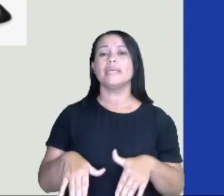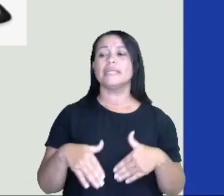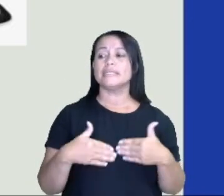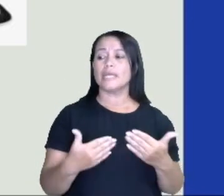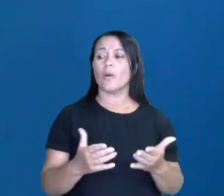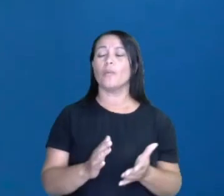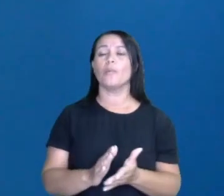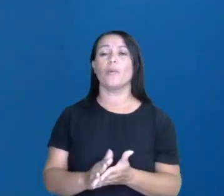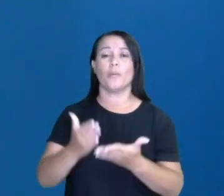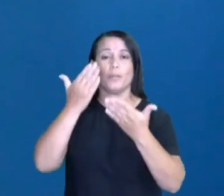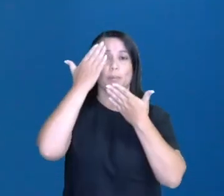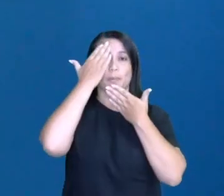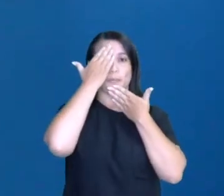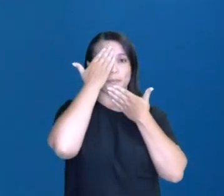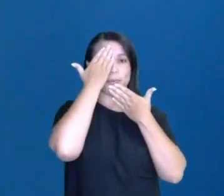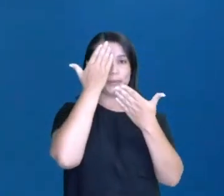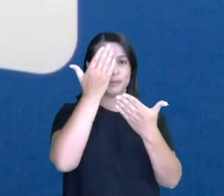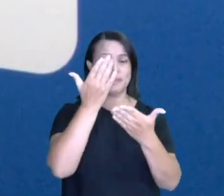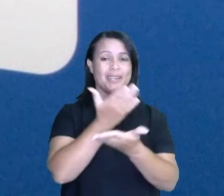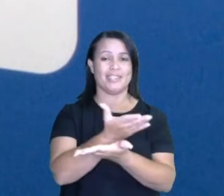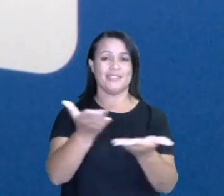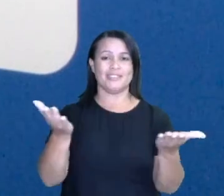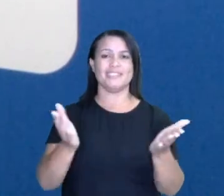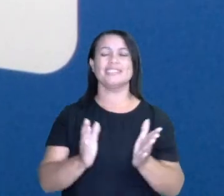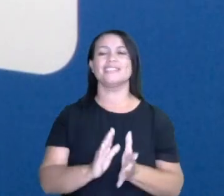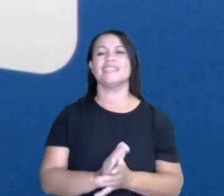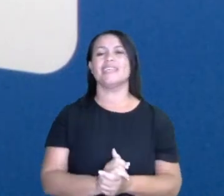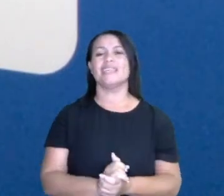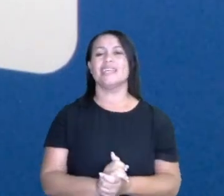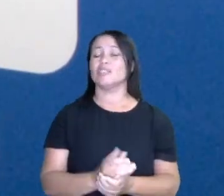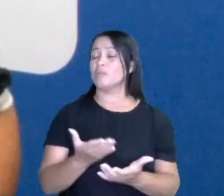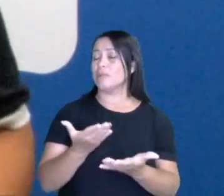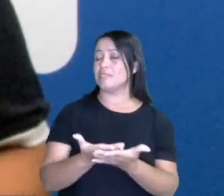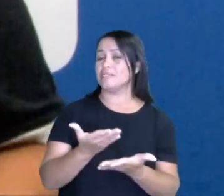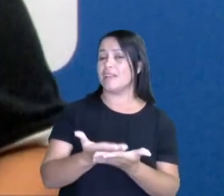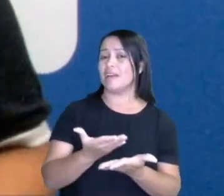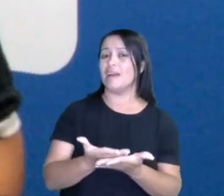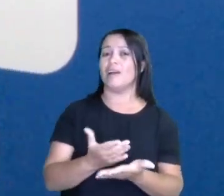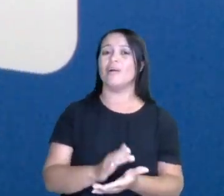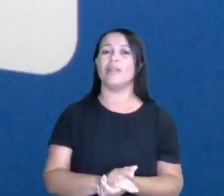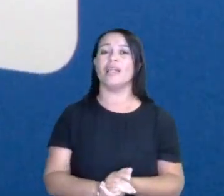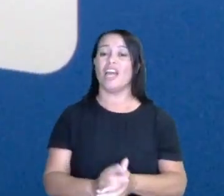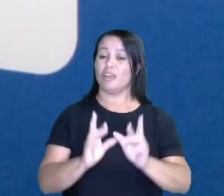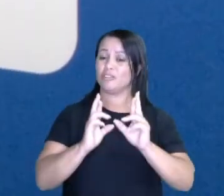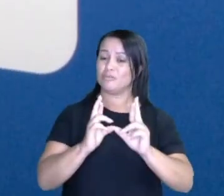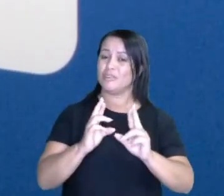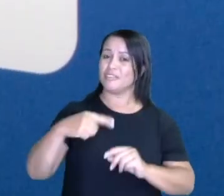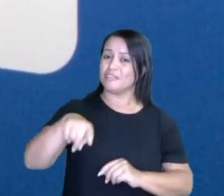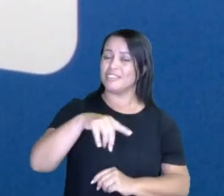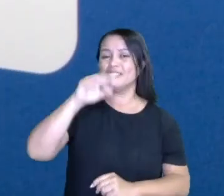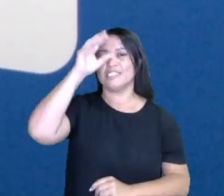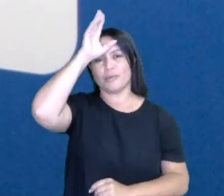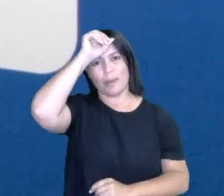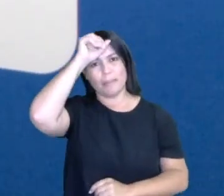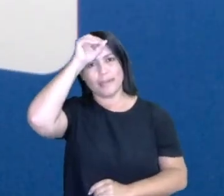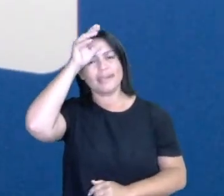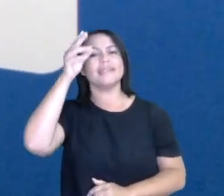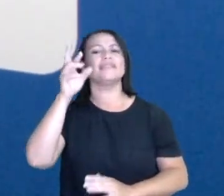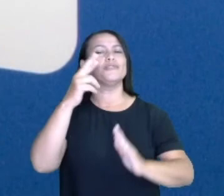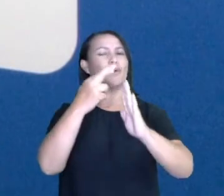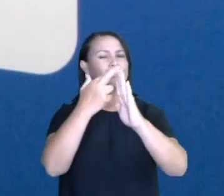Então, muito obrigado, turma, por essa aula. Espero que vocês tenham aprendido aí as